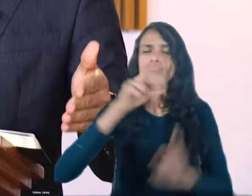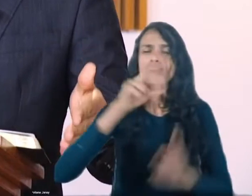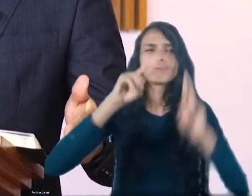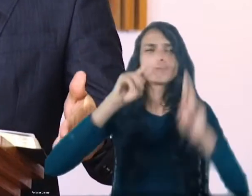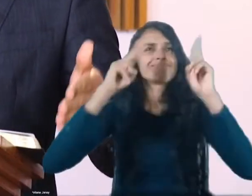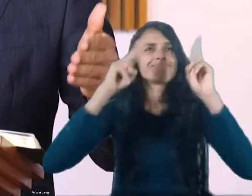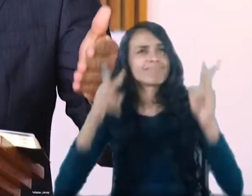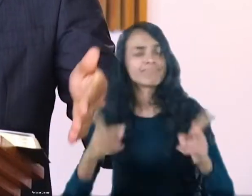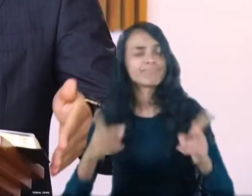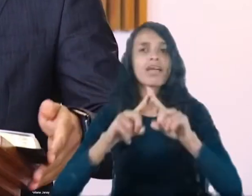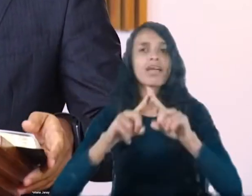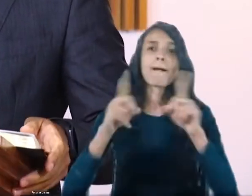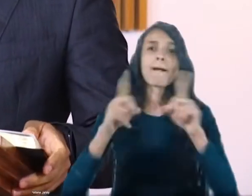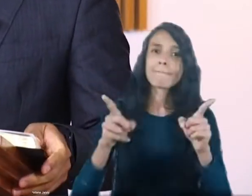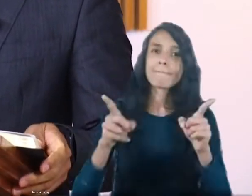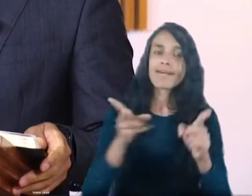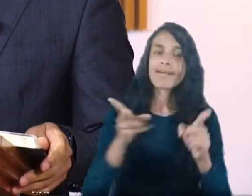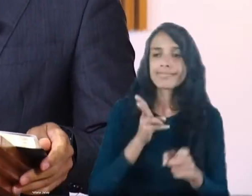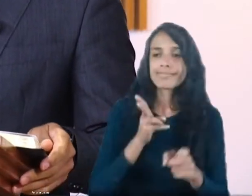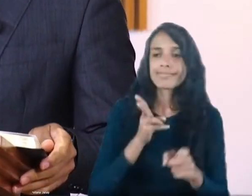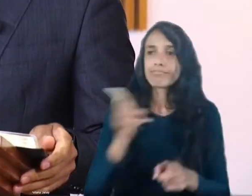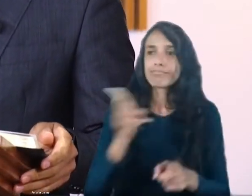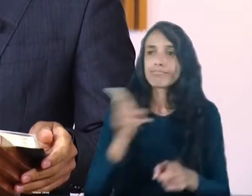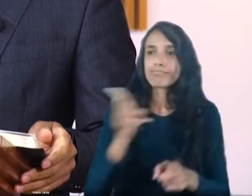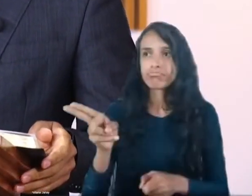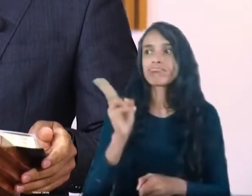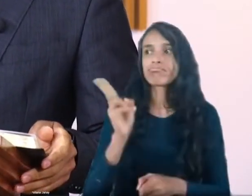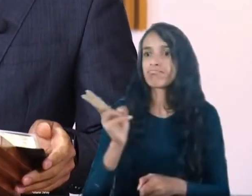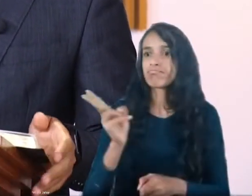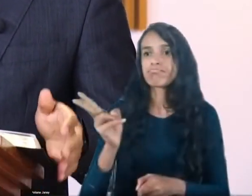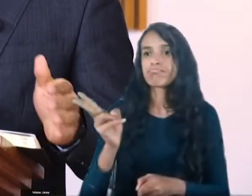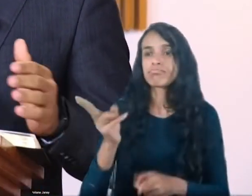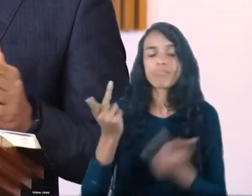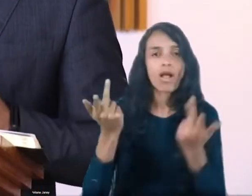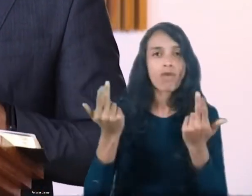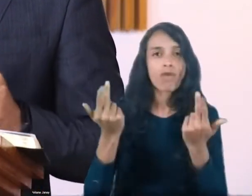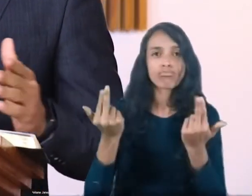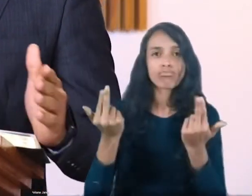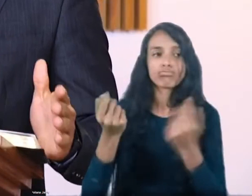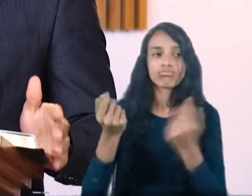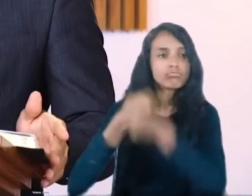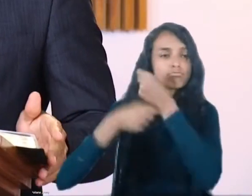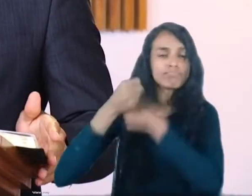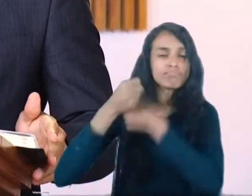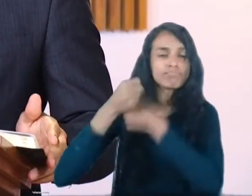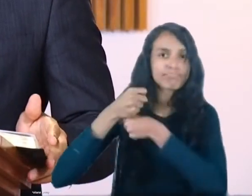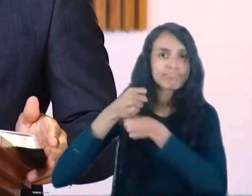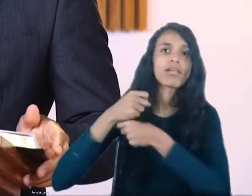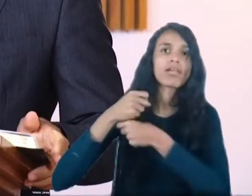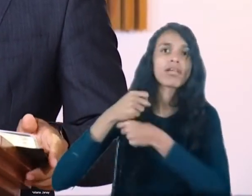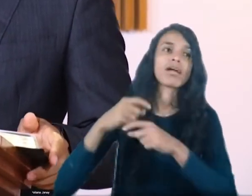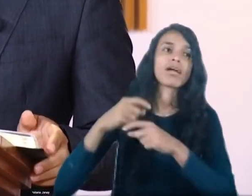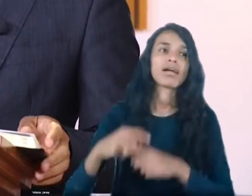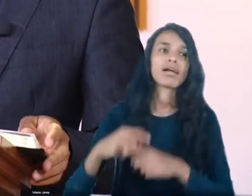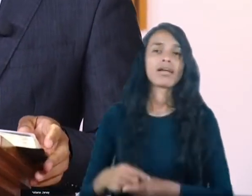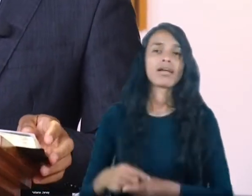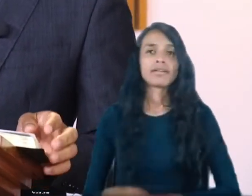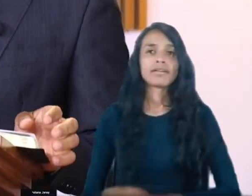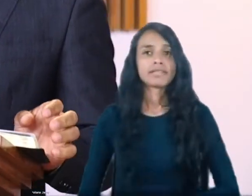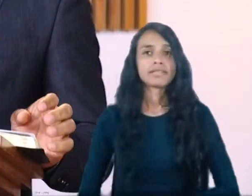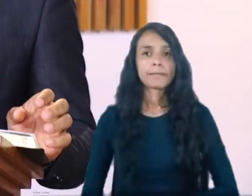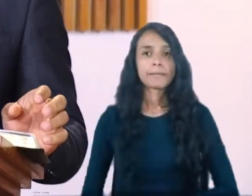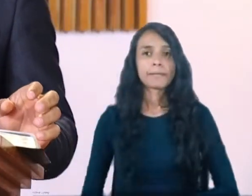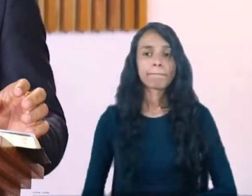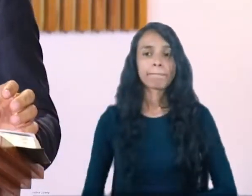a mesma ordem de coisas do ano passado. Mas em toda a minha vida, o ano passado